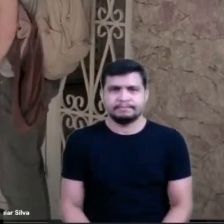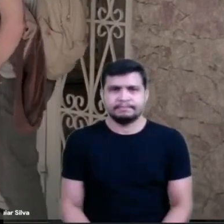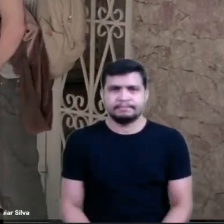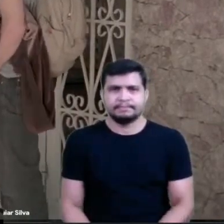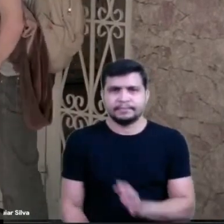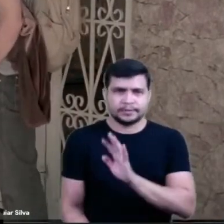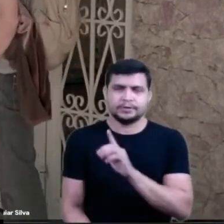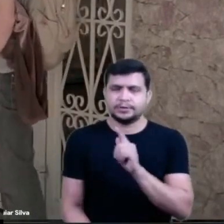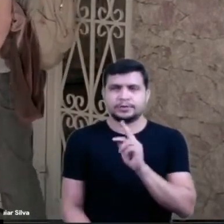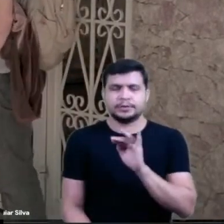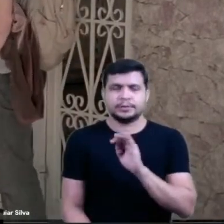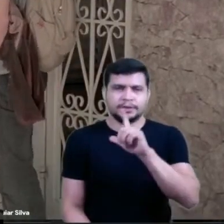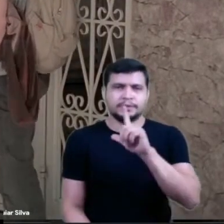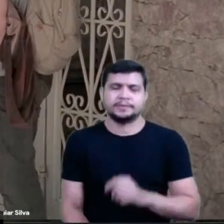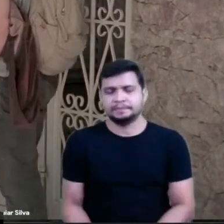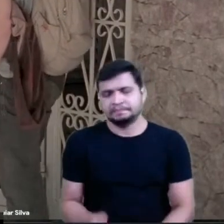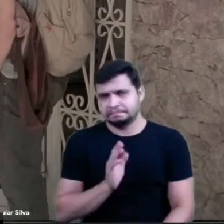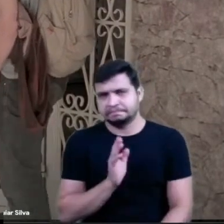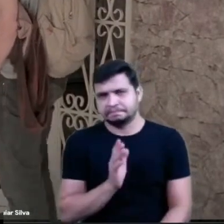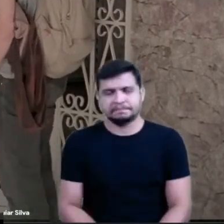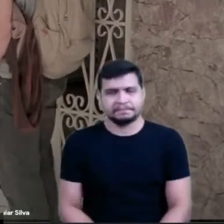Tchau, Gabriel. Tchau.